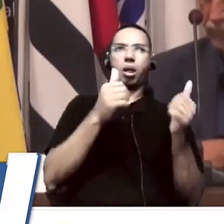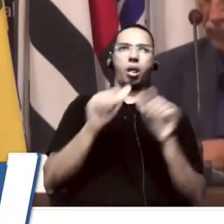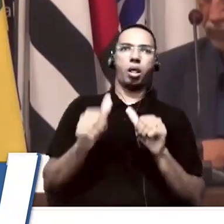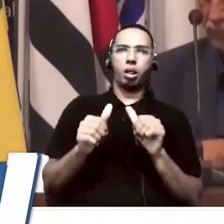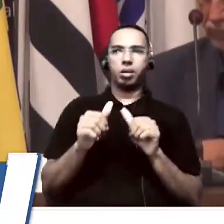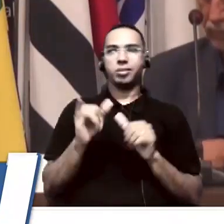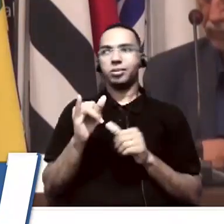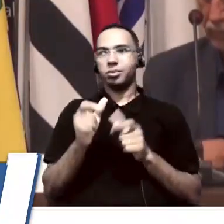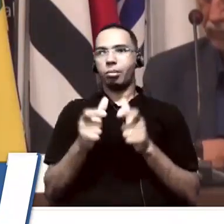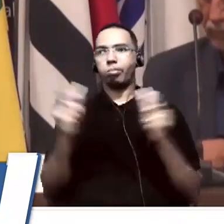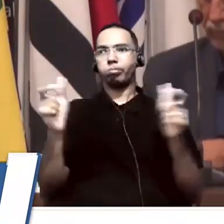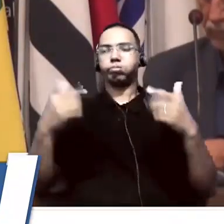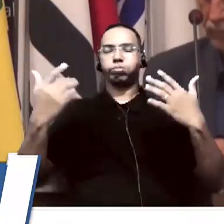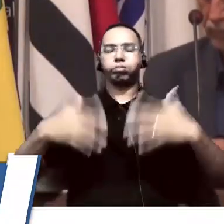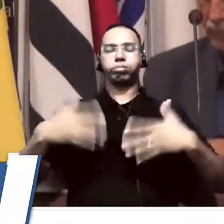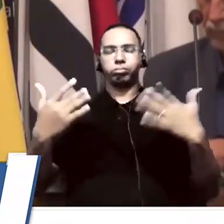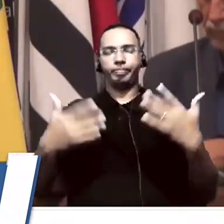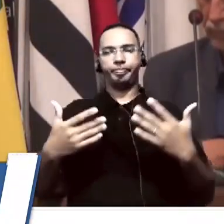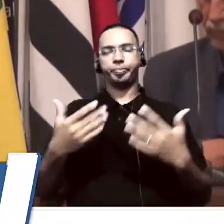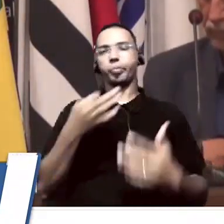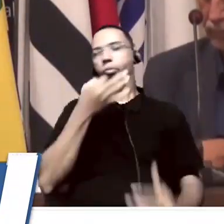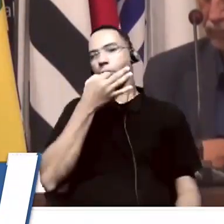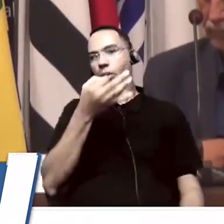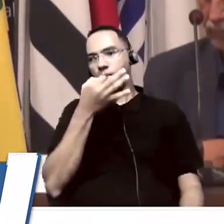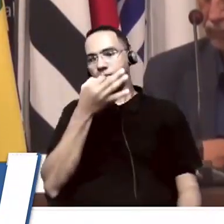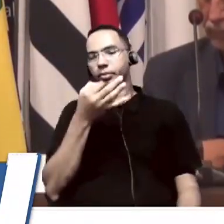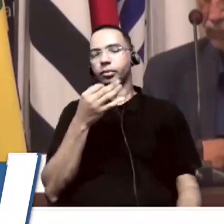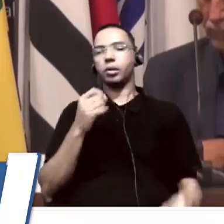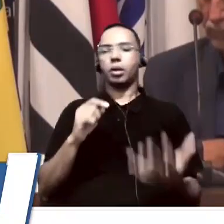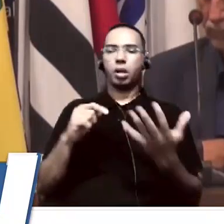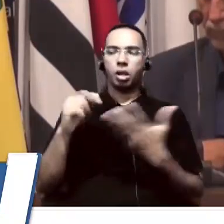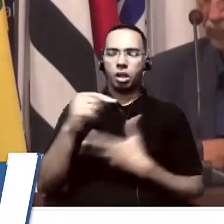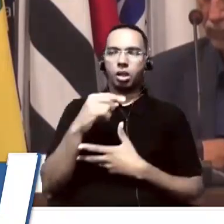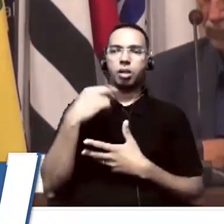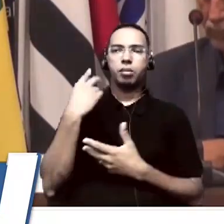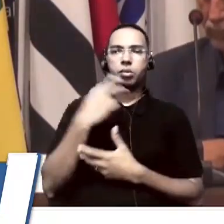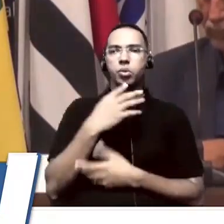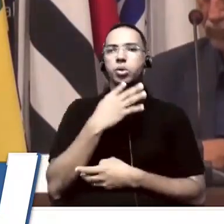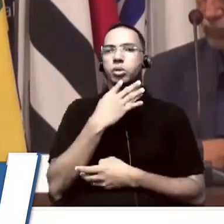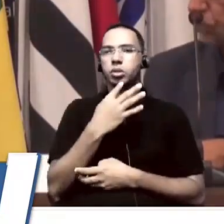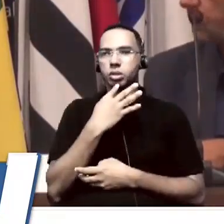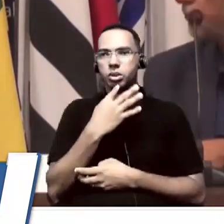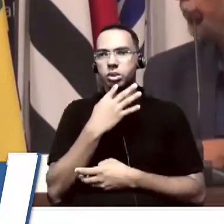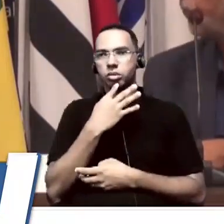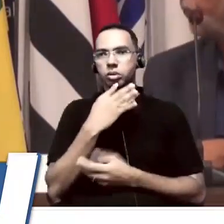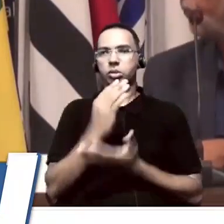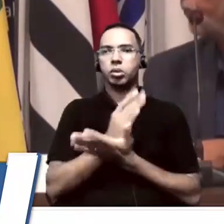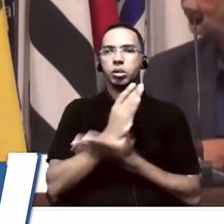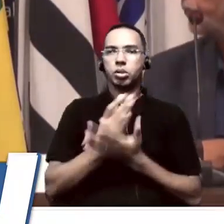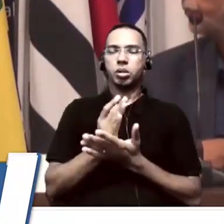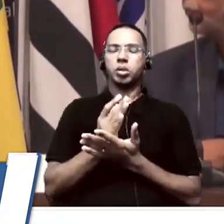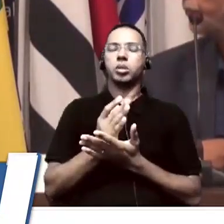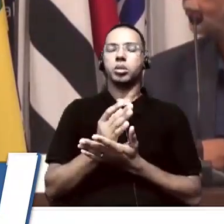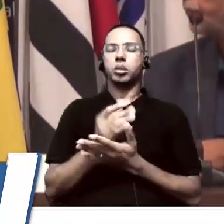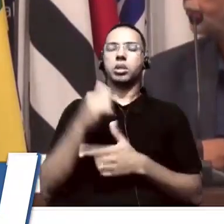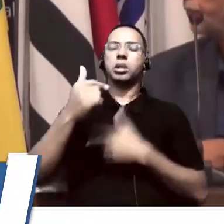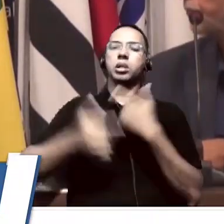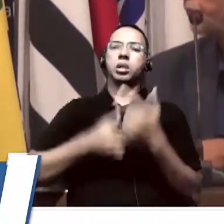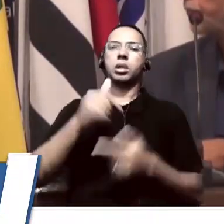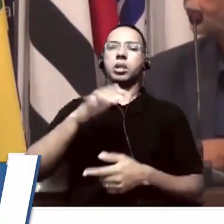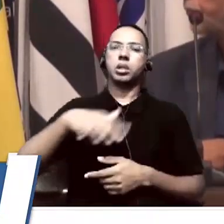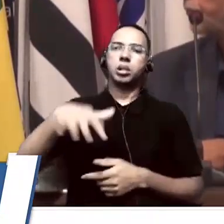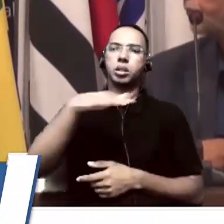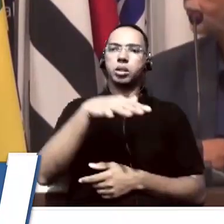magnitude que tem. Então, as sugestões, acho que cada vereador conhece, algum que atua nesse ramo, todas